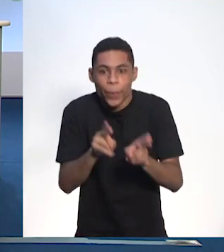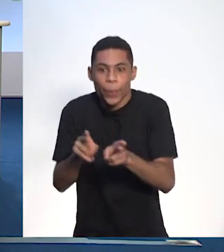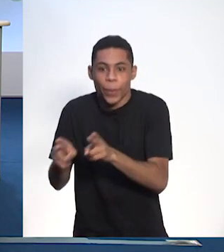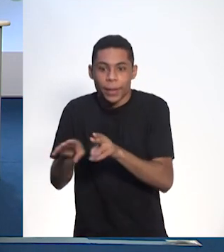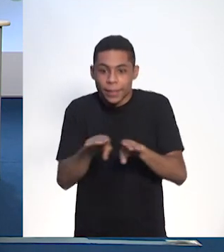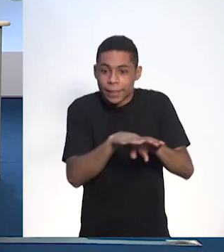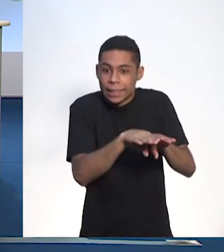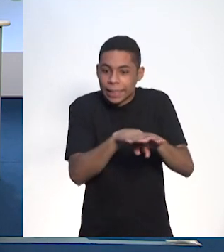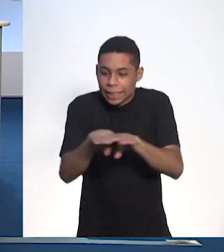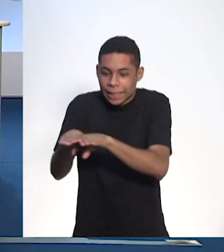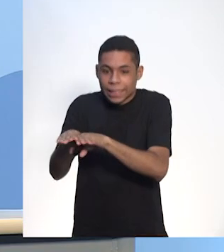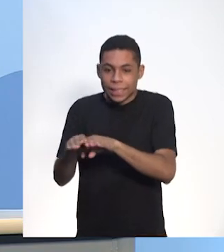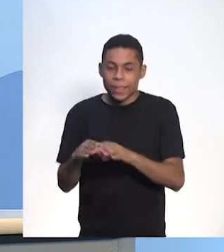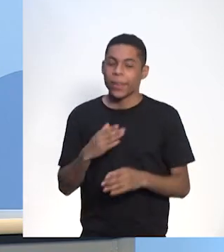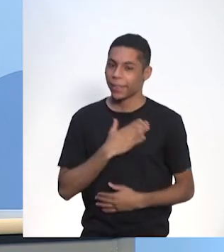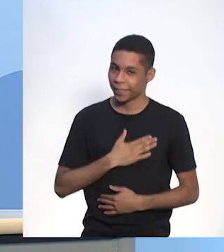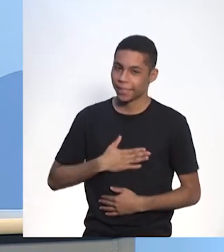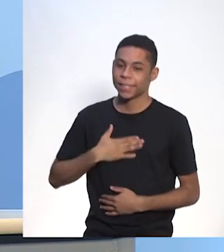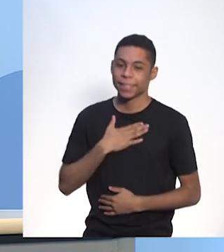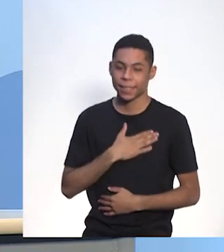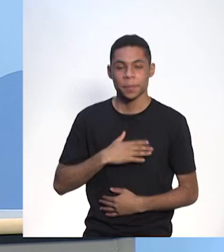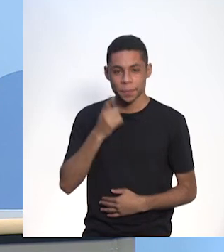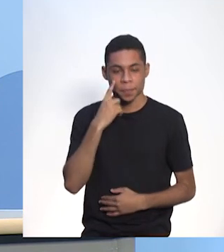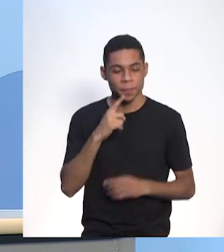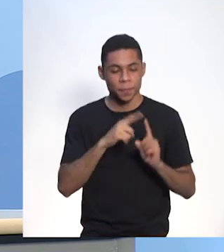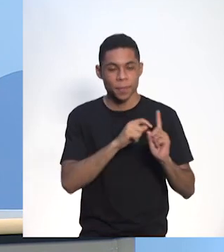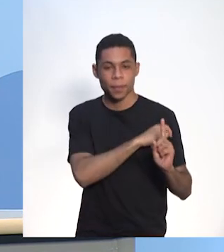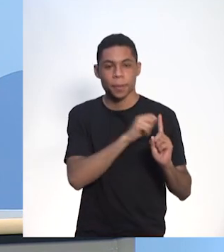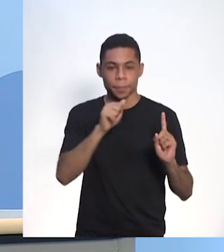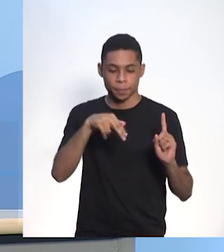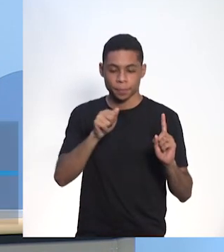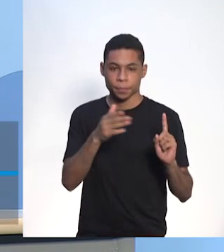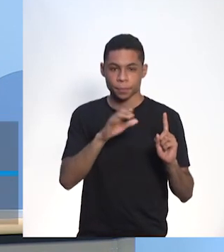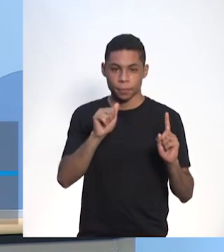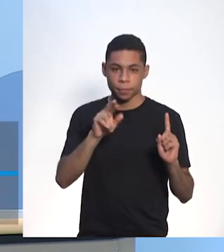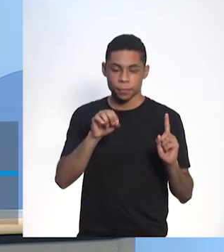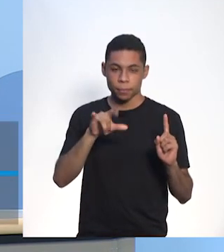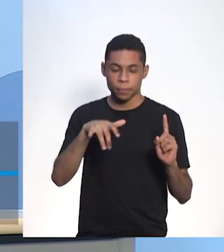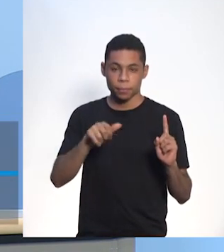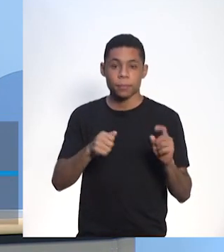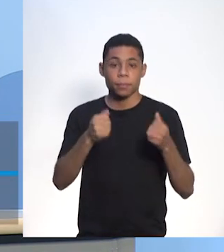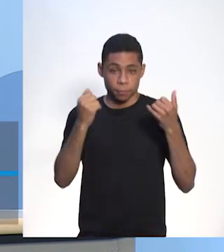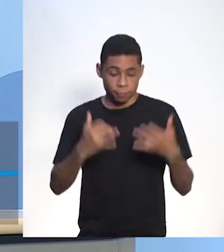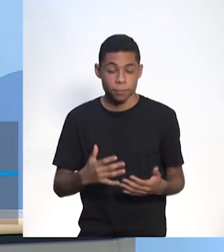Gostei. unanimidade. Então, ó, a aluna Ana Carolina, da Escola Padre Anchieta, colocou